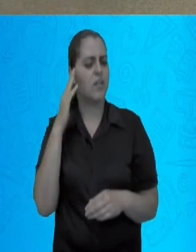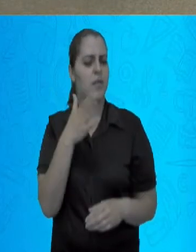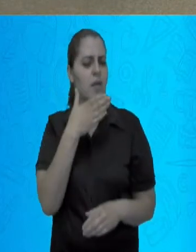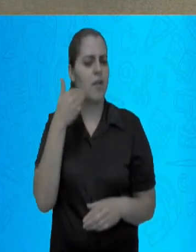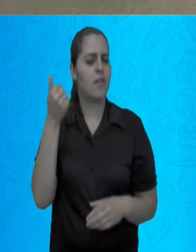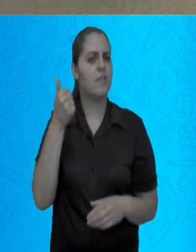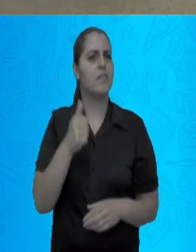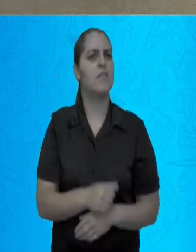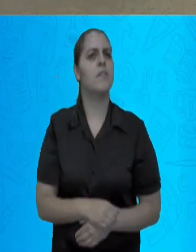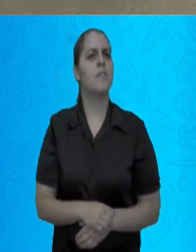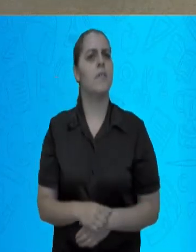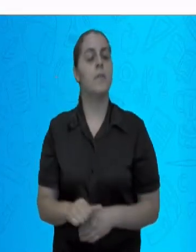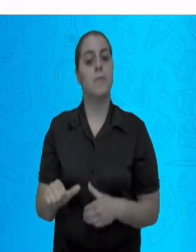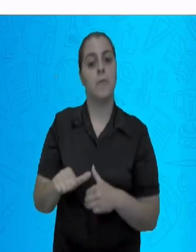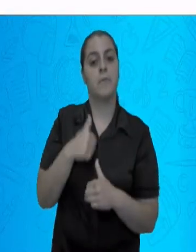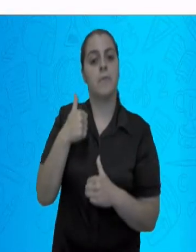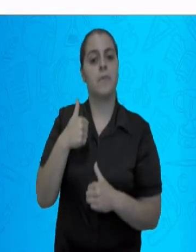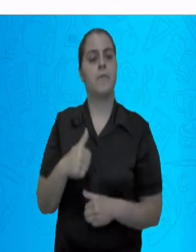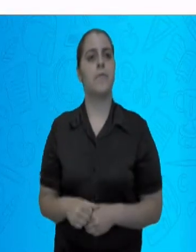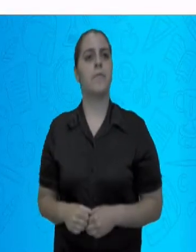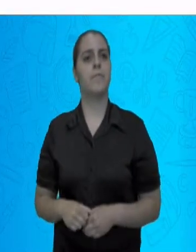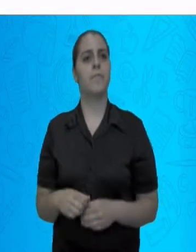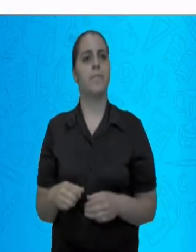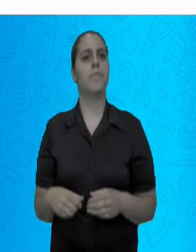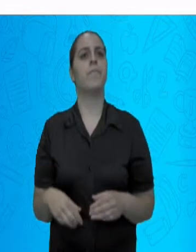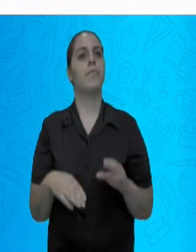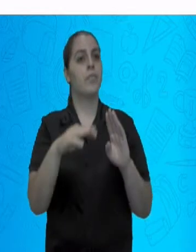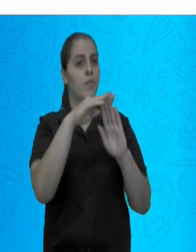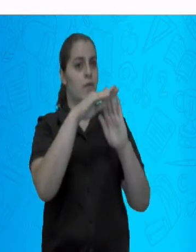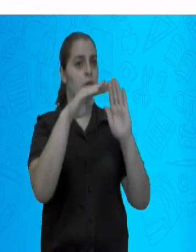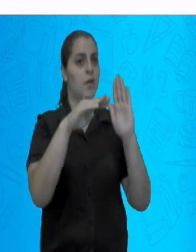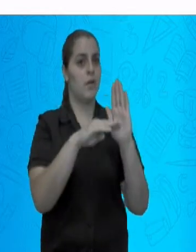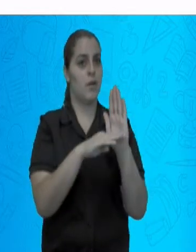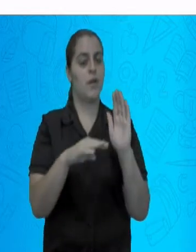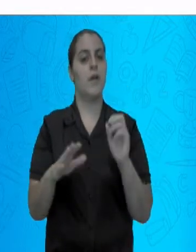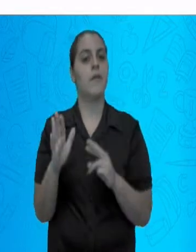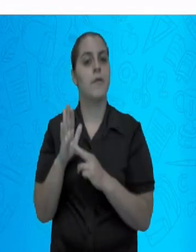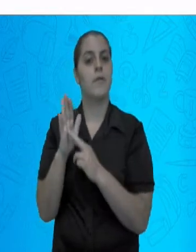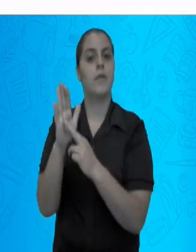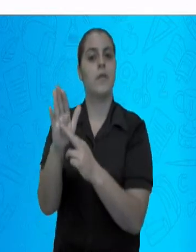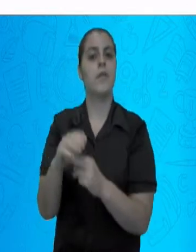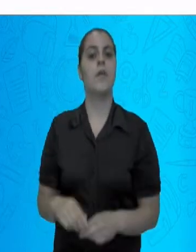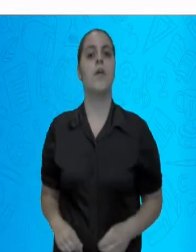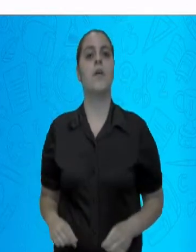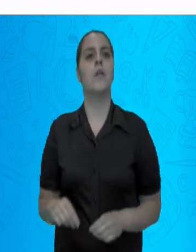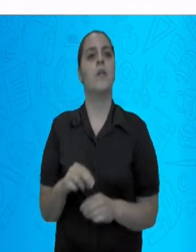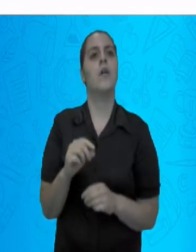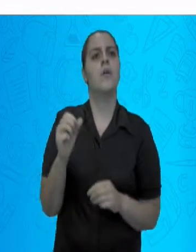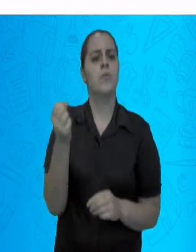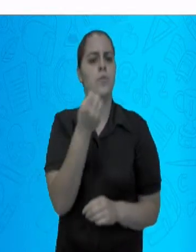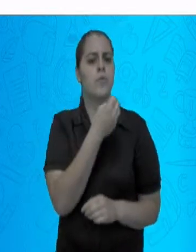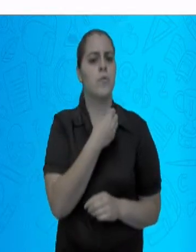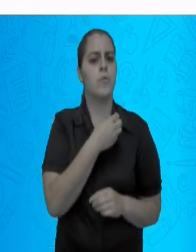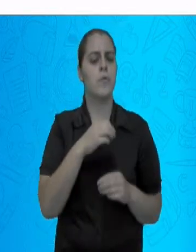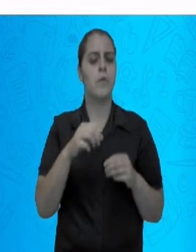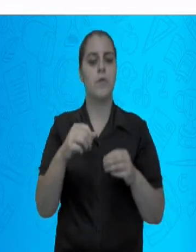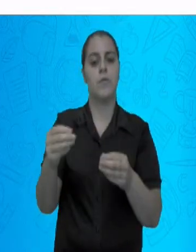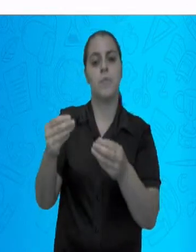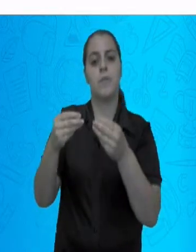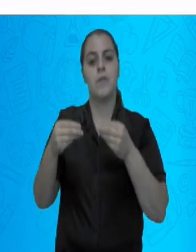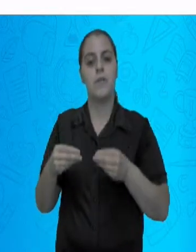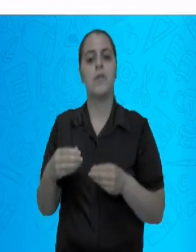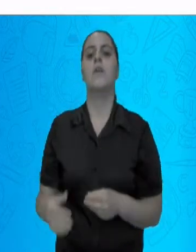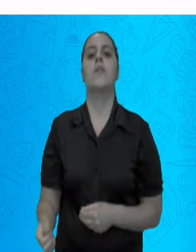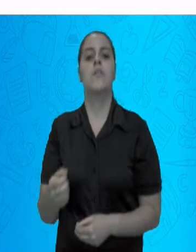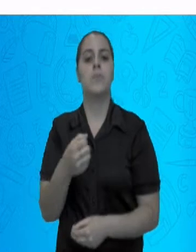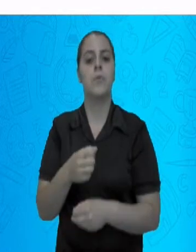hoje. Número 1. O gráfico corresponde ao número de presentes que cada criança ganhou no Natal no